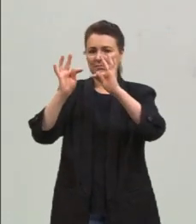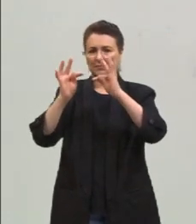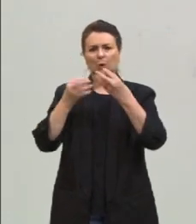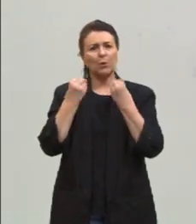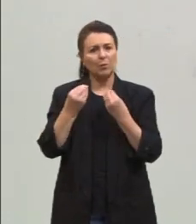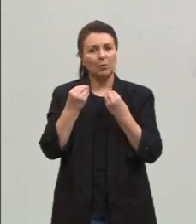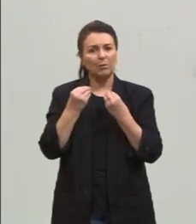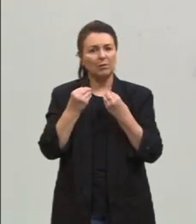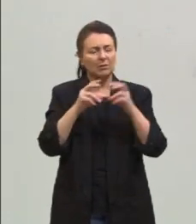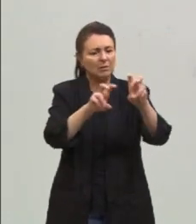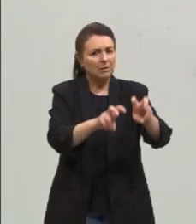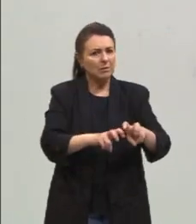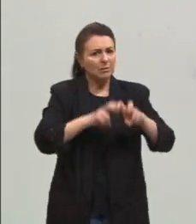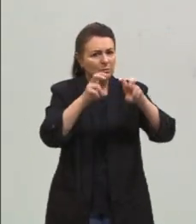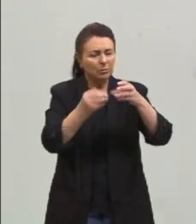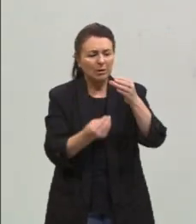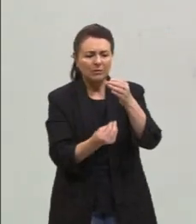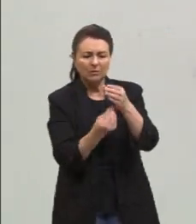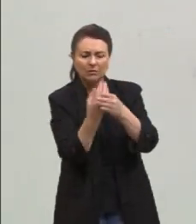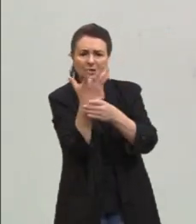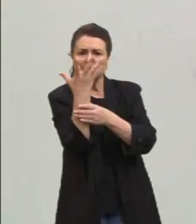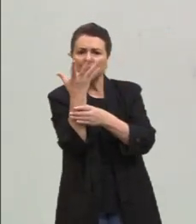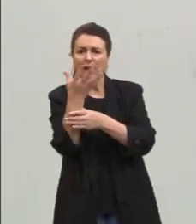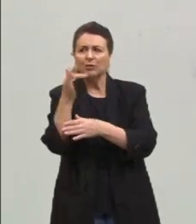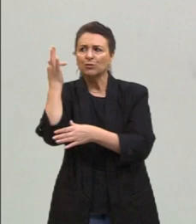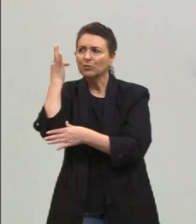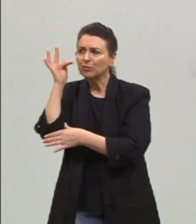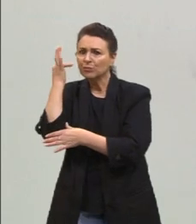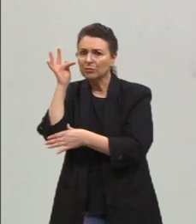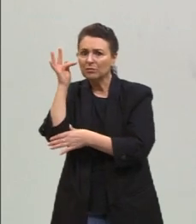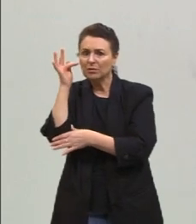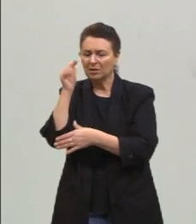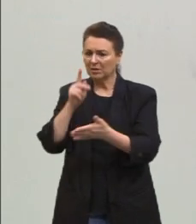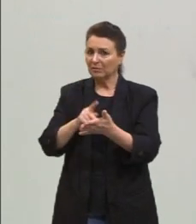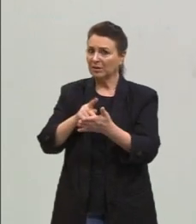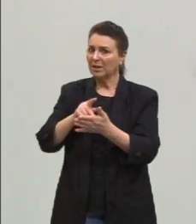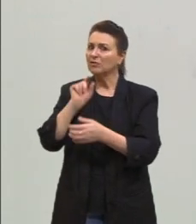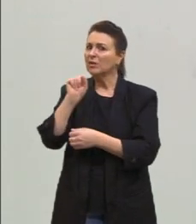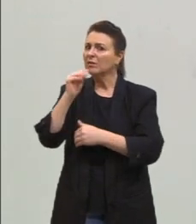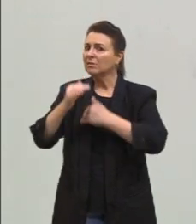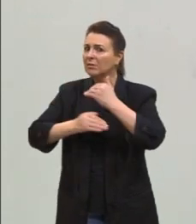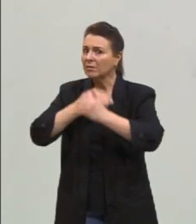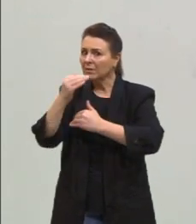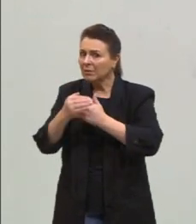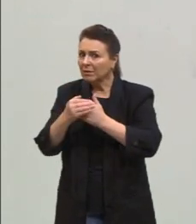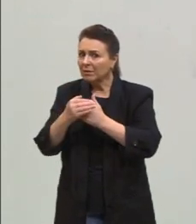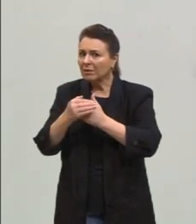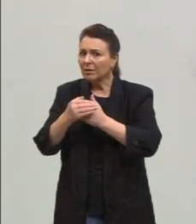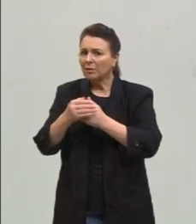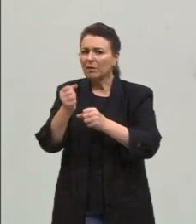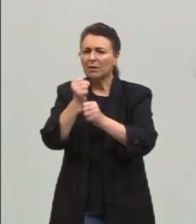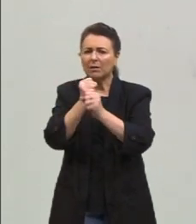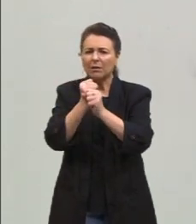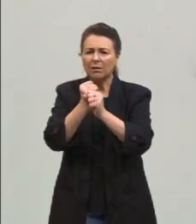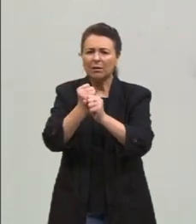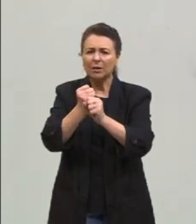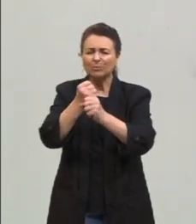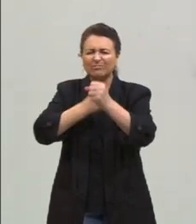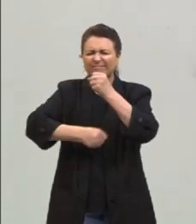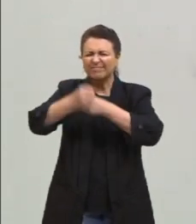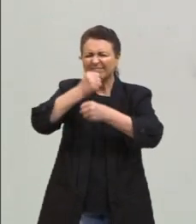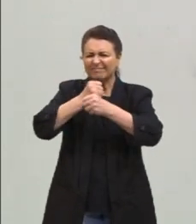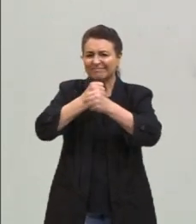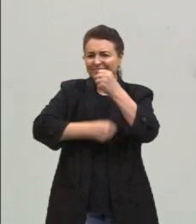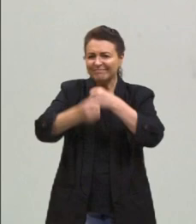toda aí uma série de vegetais de plantas de frutas que foram na verdade desenvolvidas por milhares e milhares de anos por povos